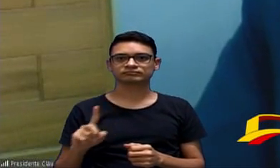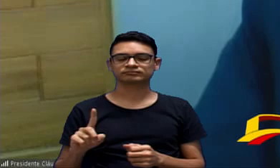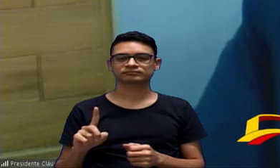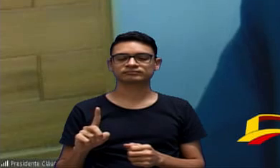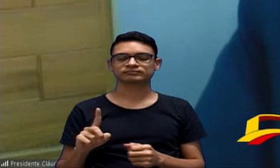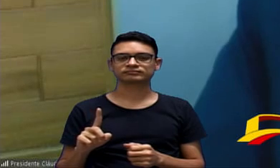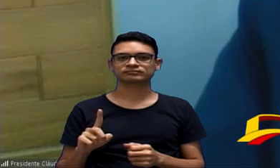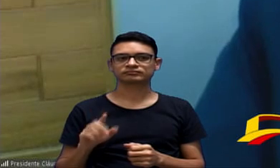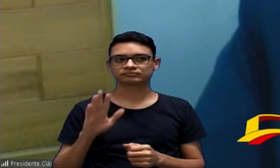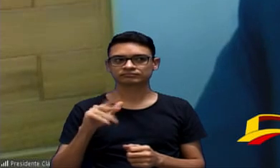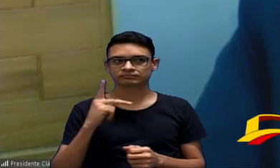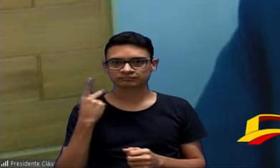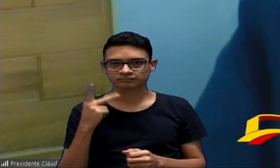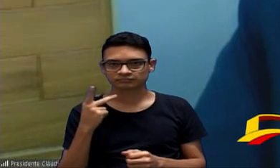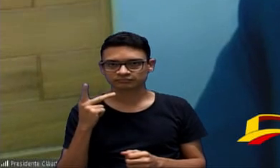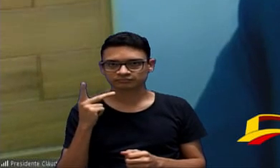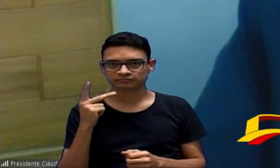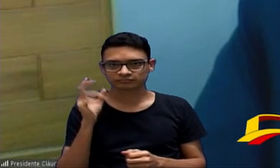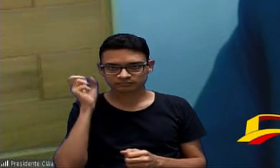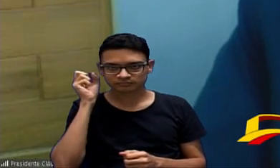Vereador Luiz Santos.